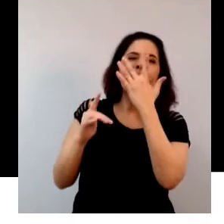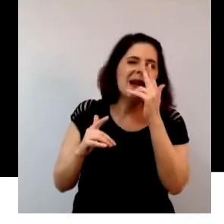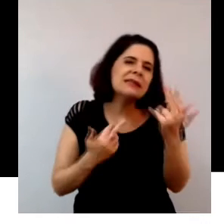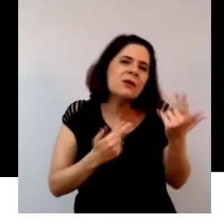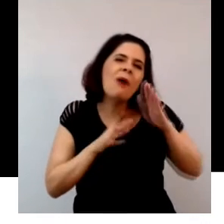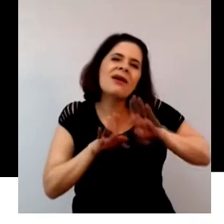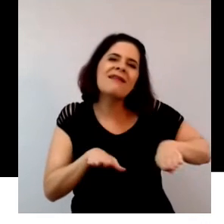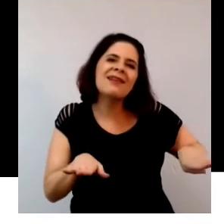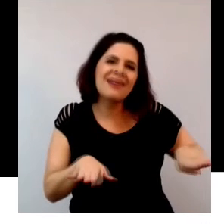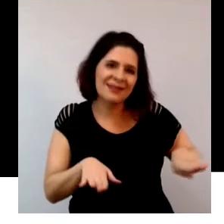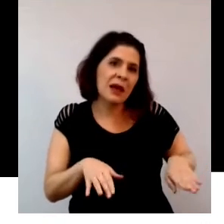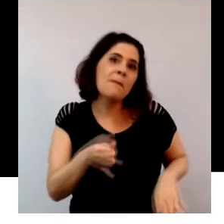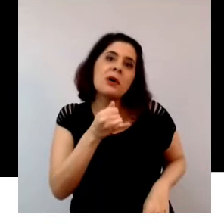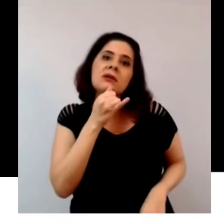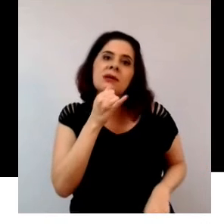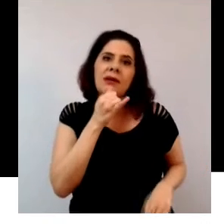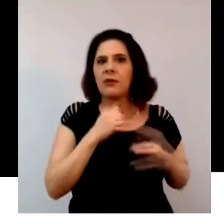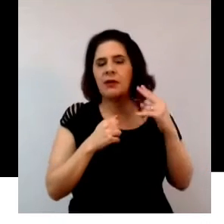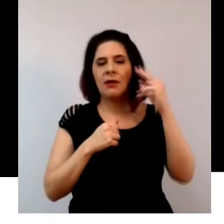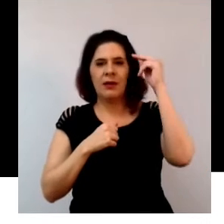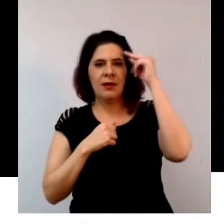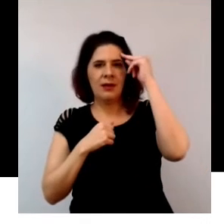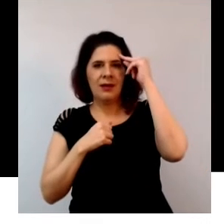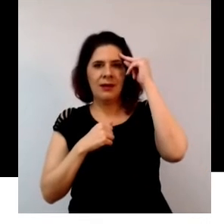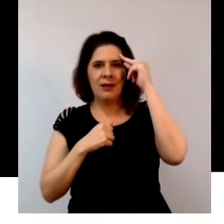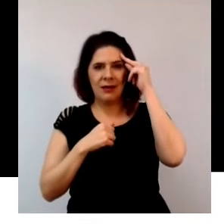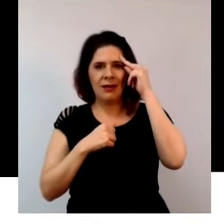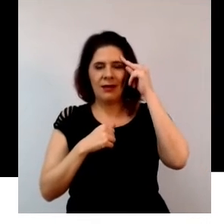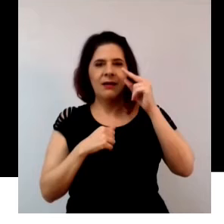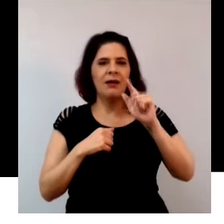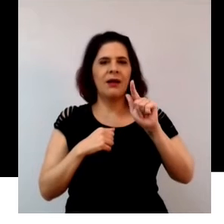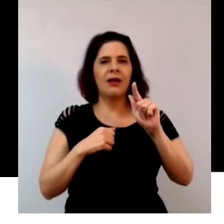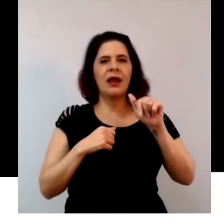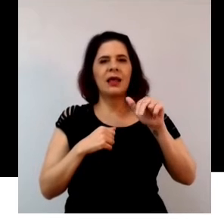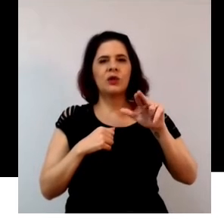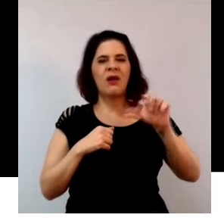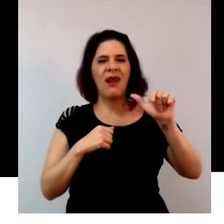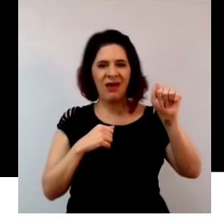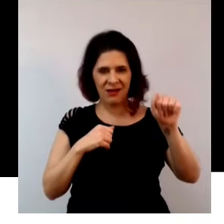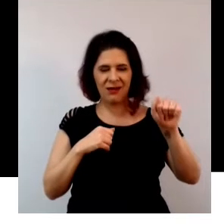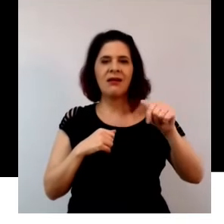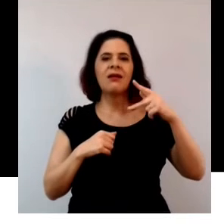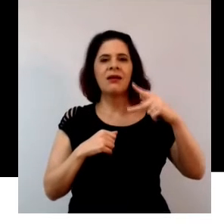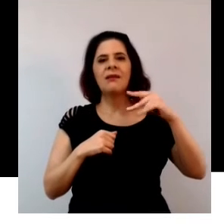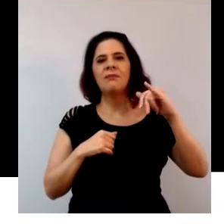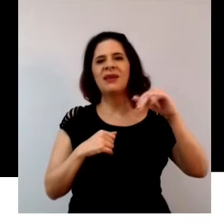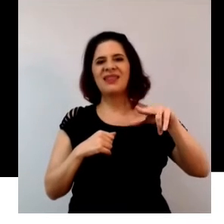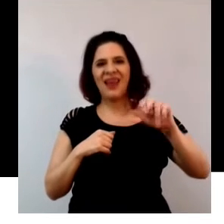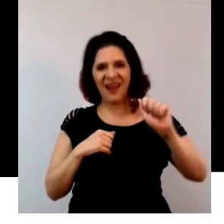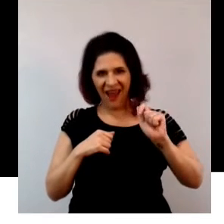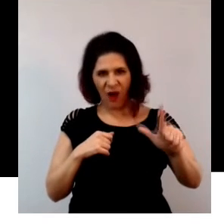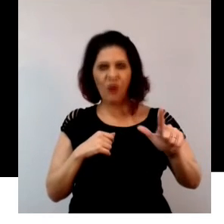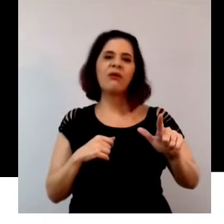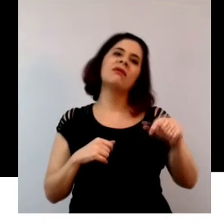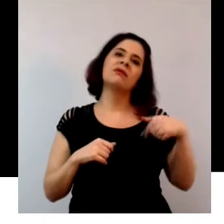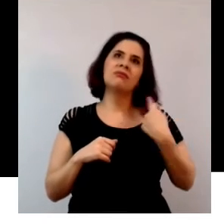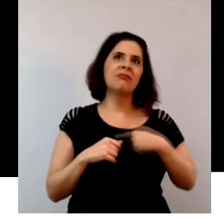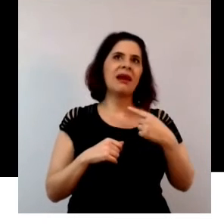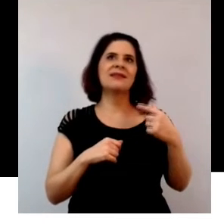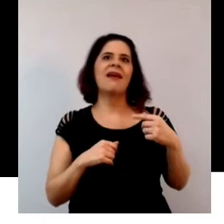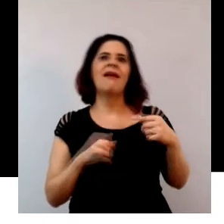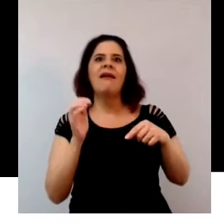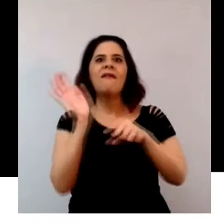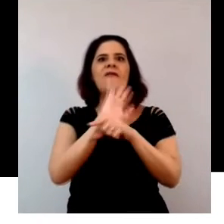andou falando, as pessoas remetem a um filme que punha na cabeça e apagava a memória. Você vê, é um lugar